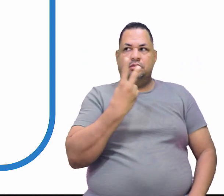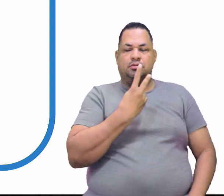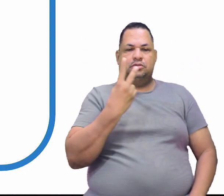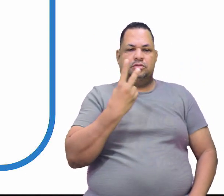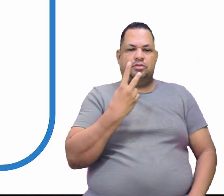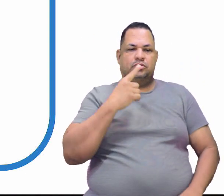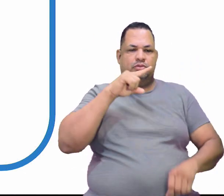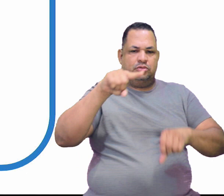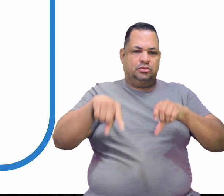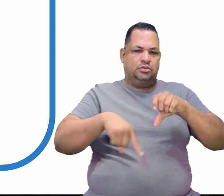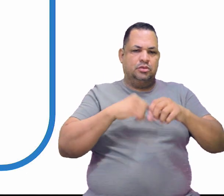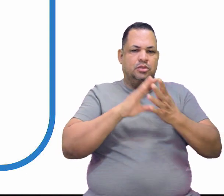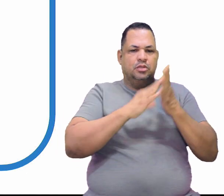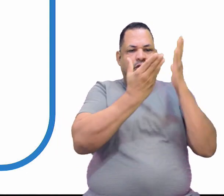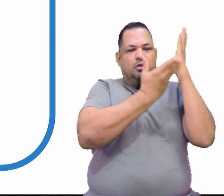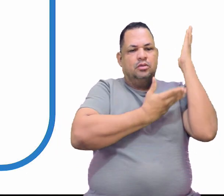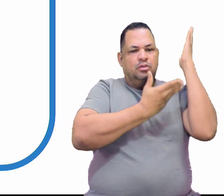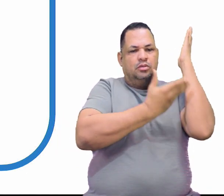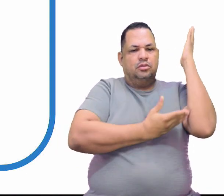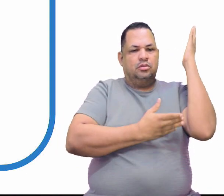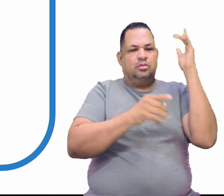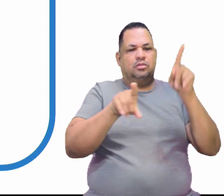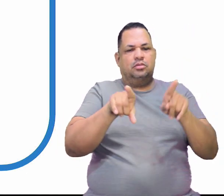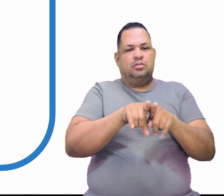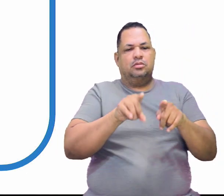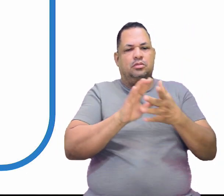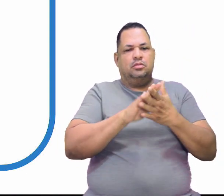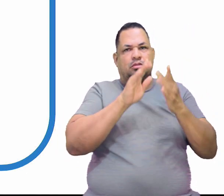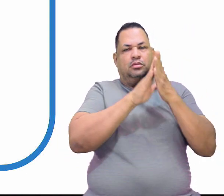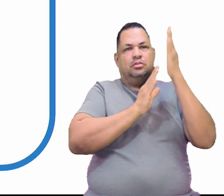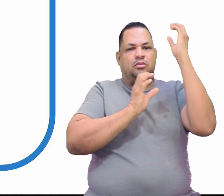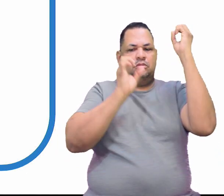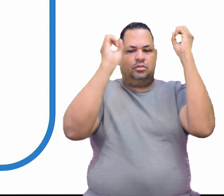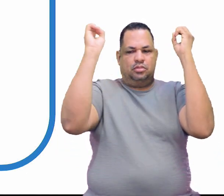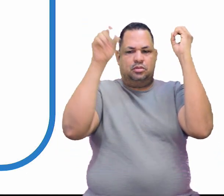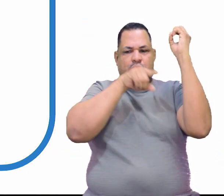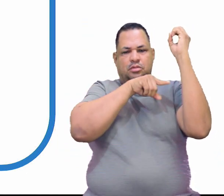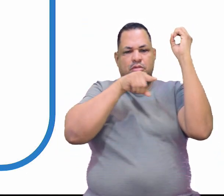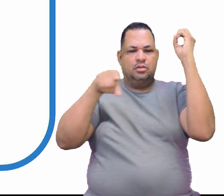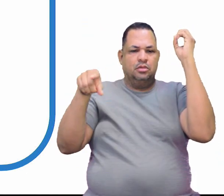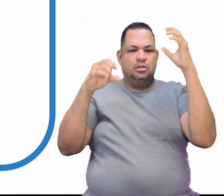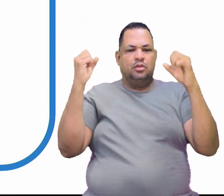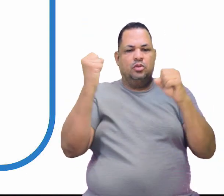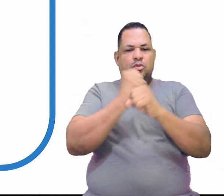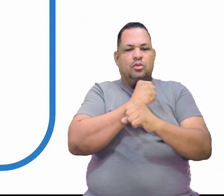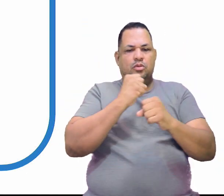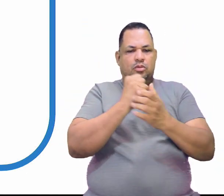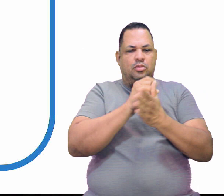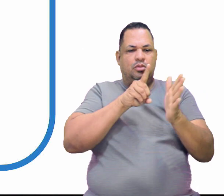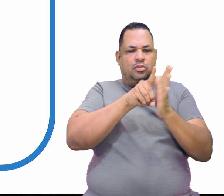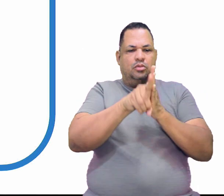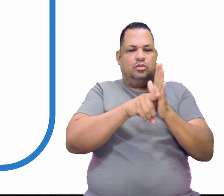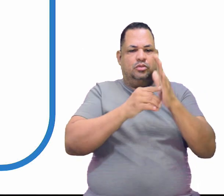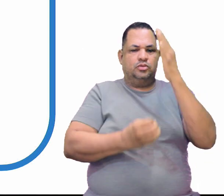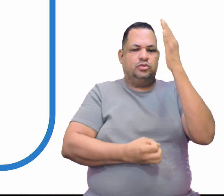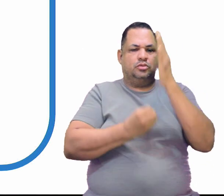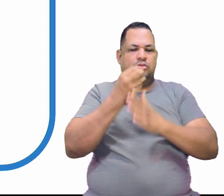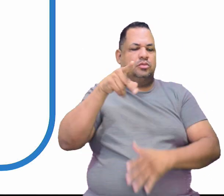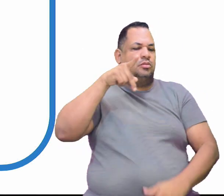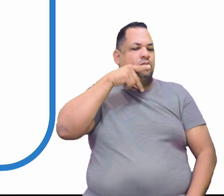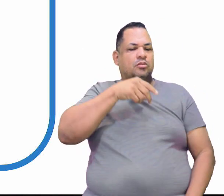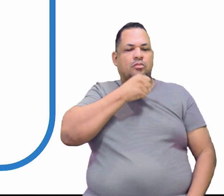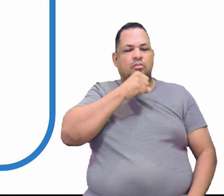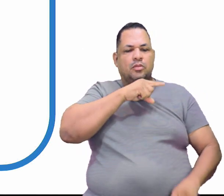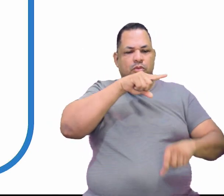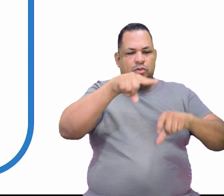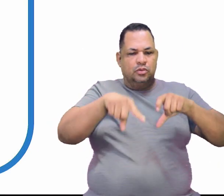da borracha, já teve a revisão, linha telegráfica, a construção da ferrovia, a criação de Porto Velho, o